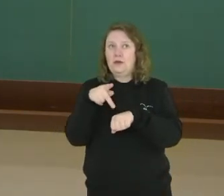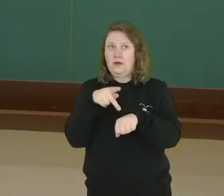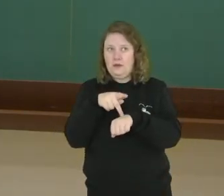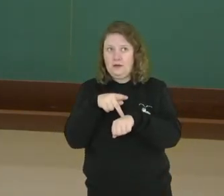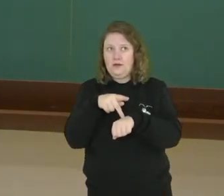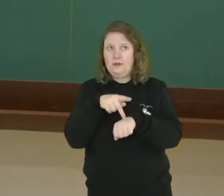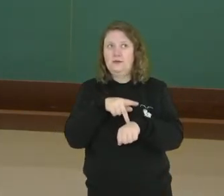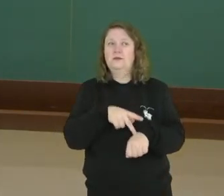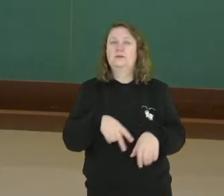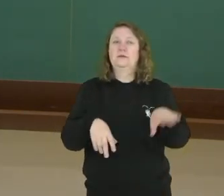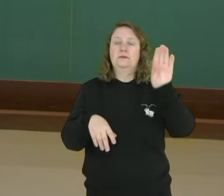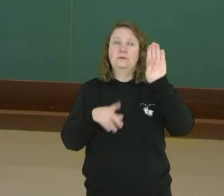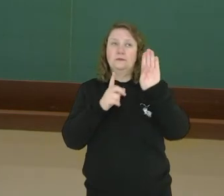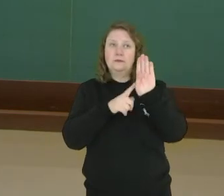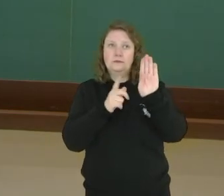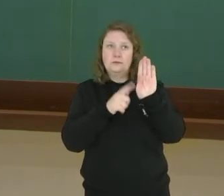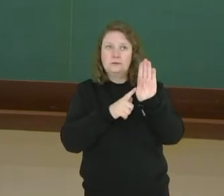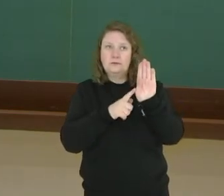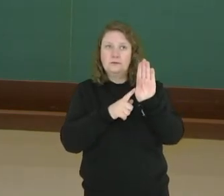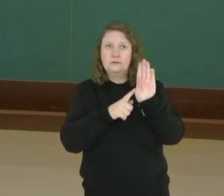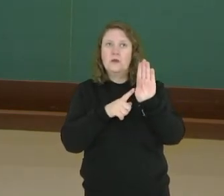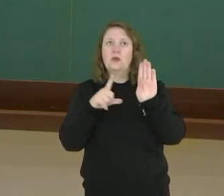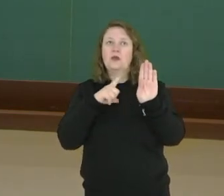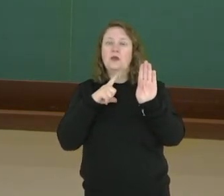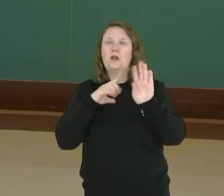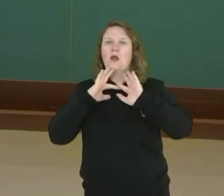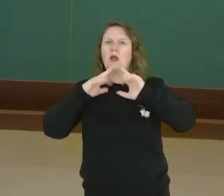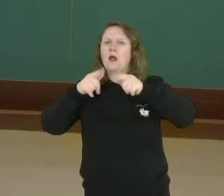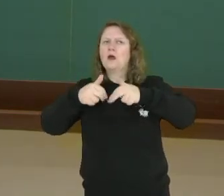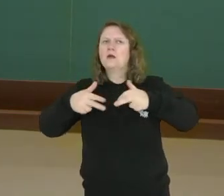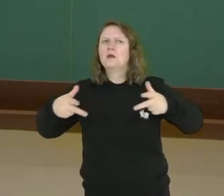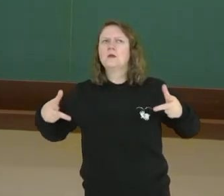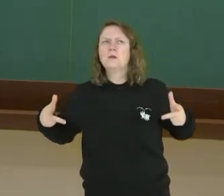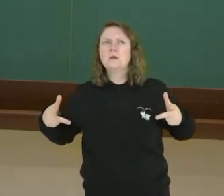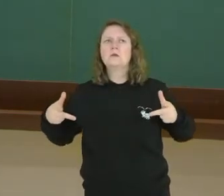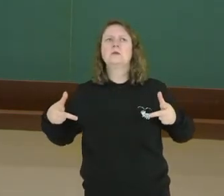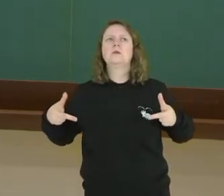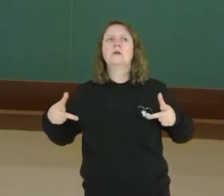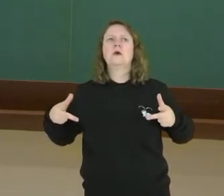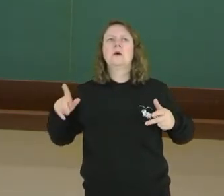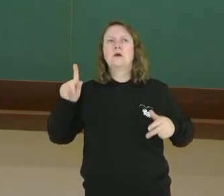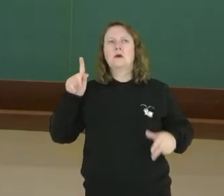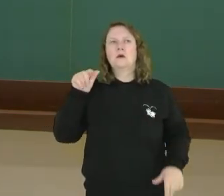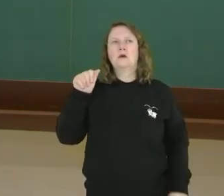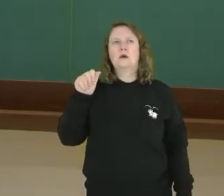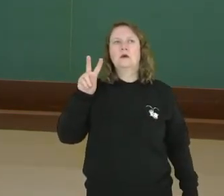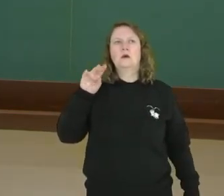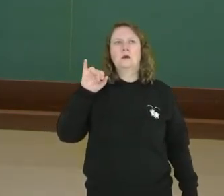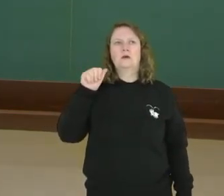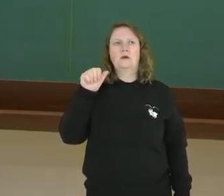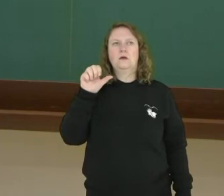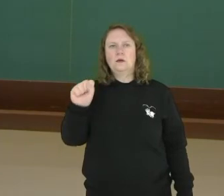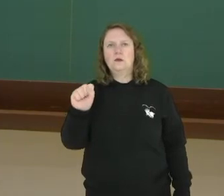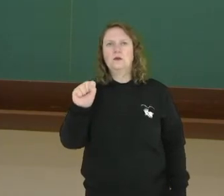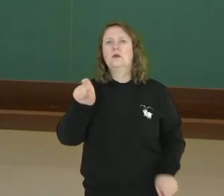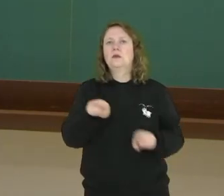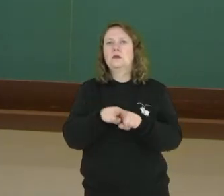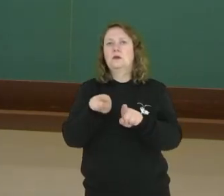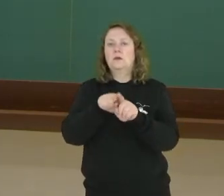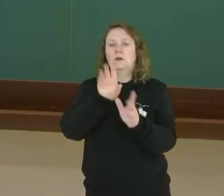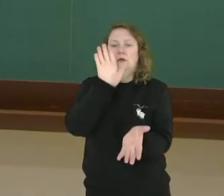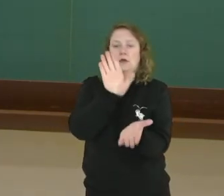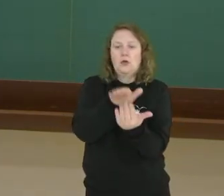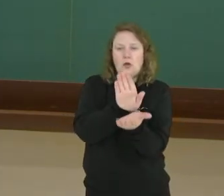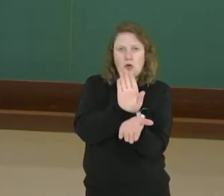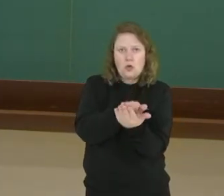tuataras. B, a ordem. Qual que é a ordem? Reúne, dentre outros animais, os gaviais e